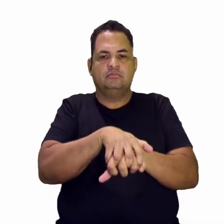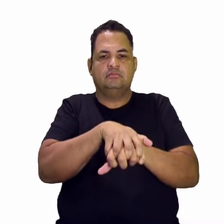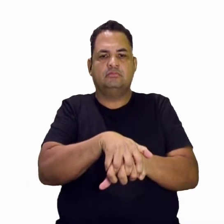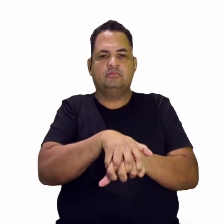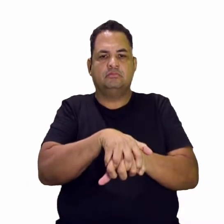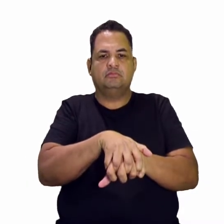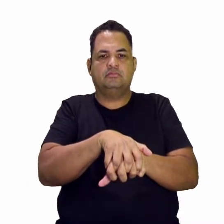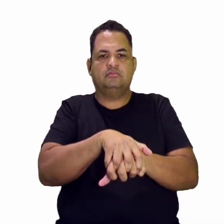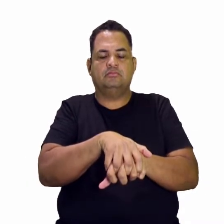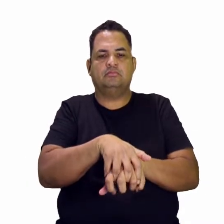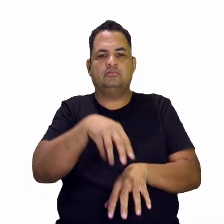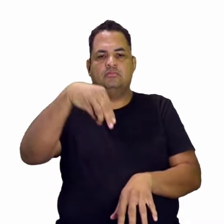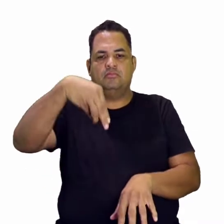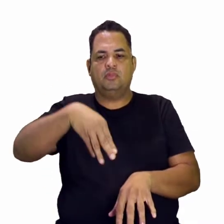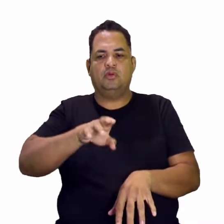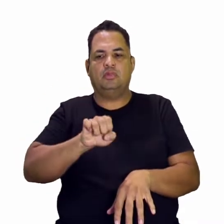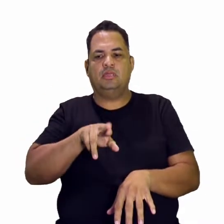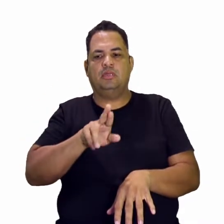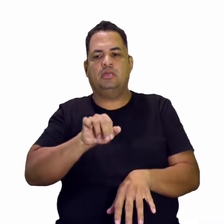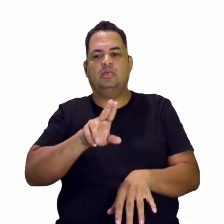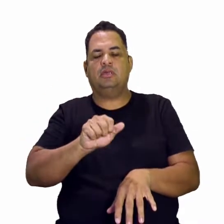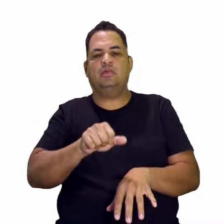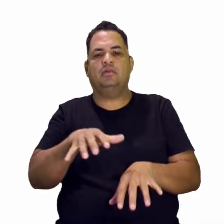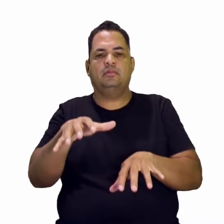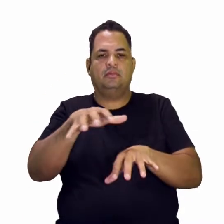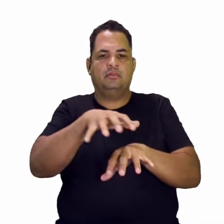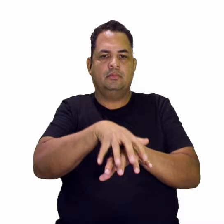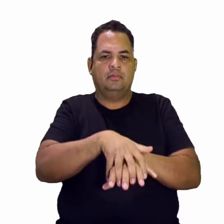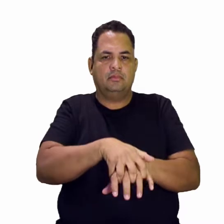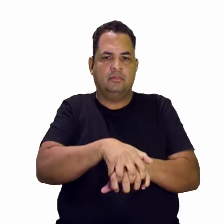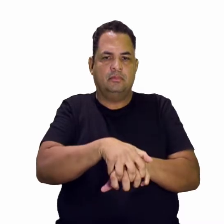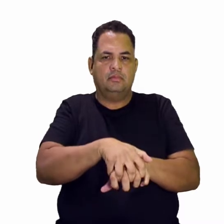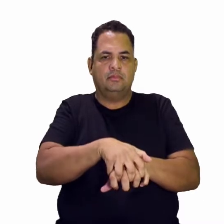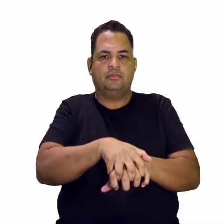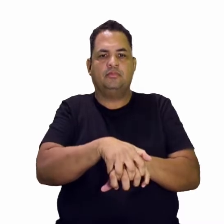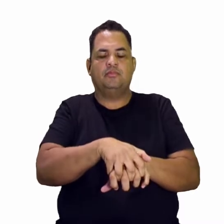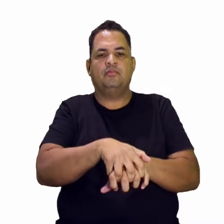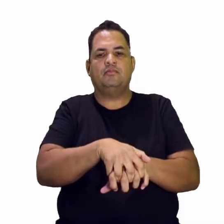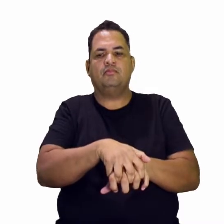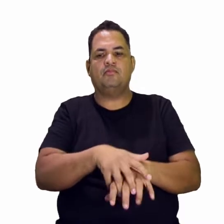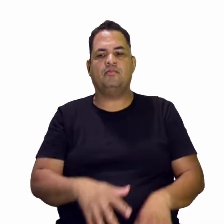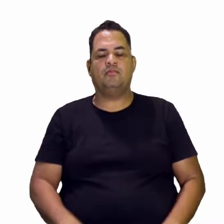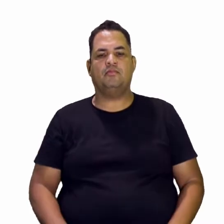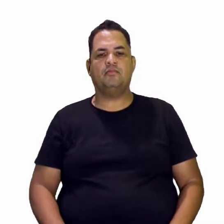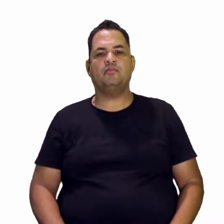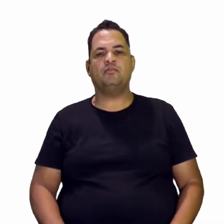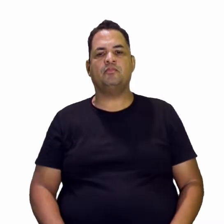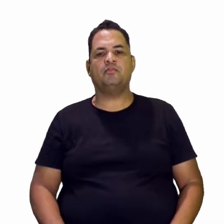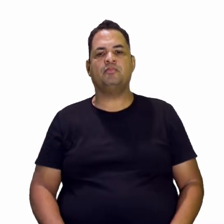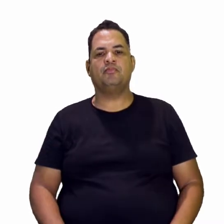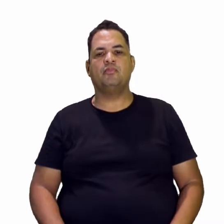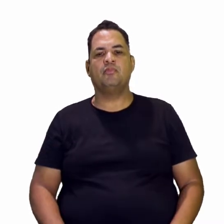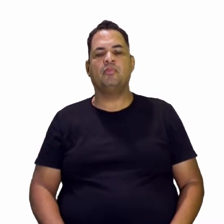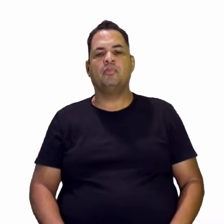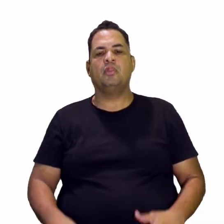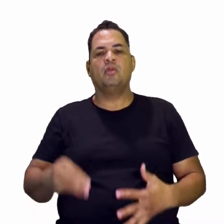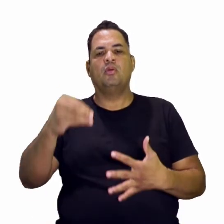Canetinha, venha para cá. Deixa eu usar o marcador, então. Reino Monera, o